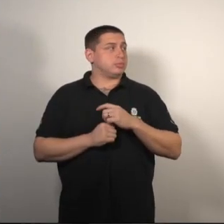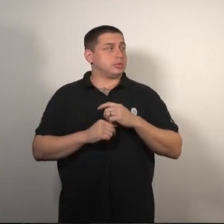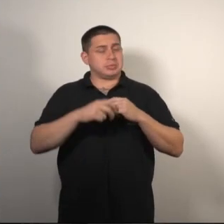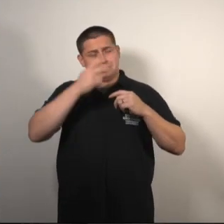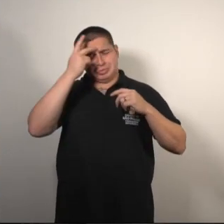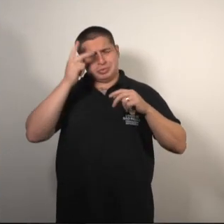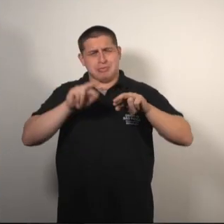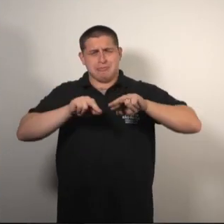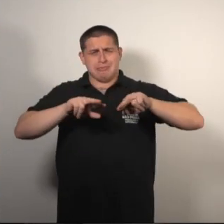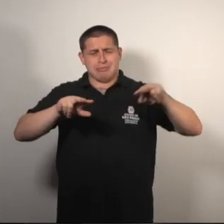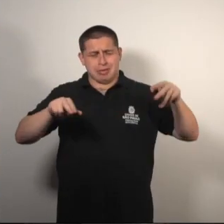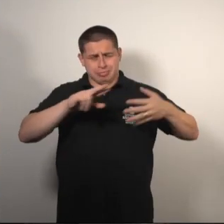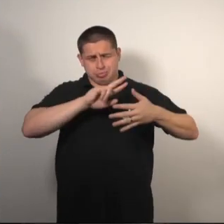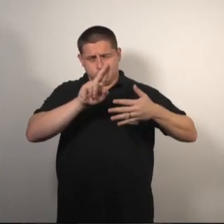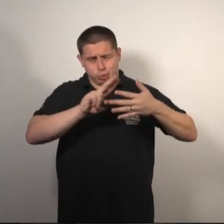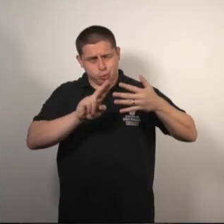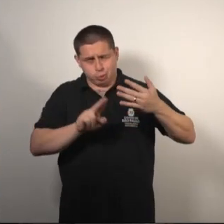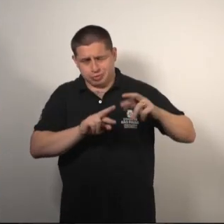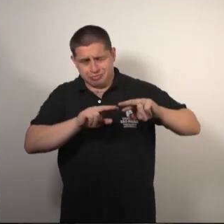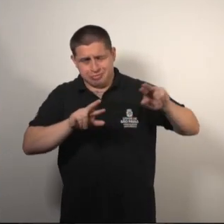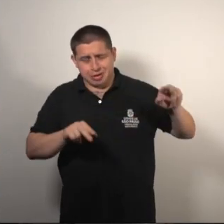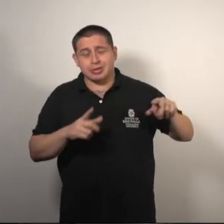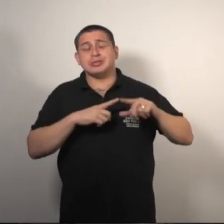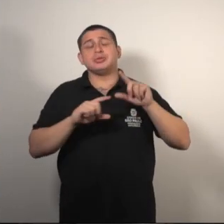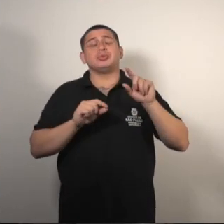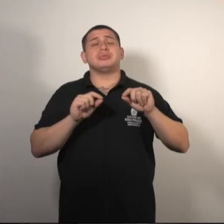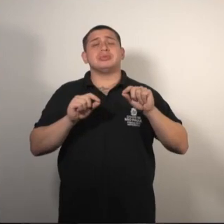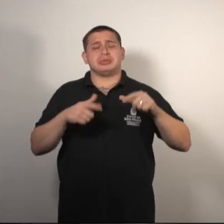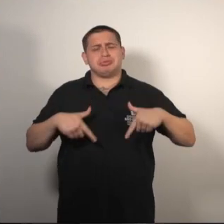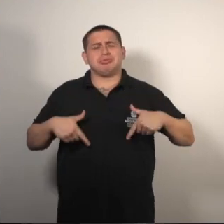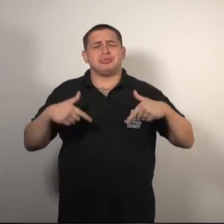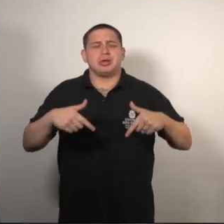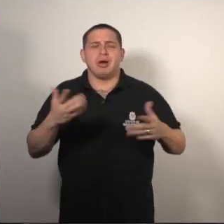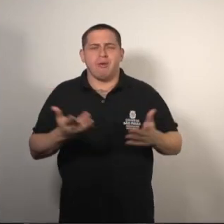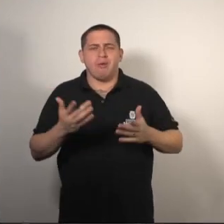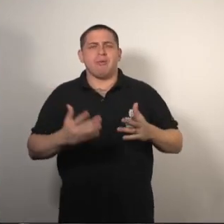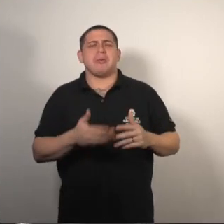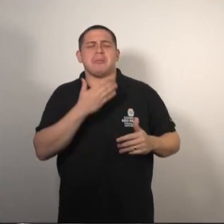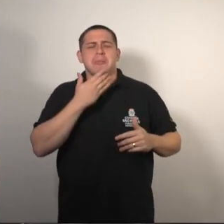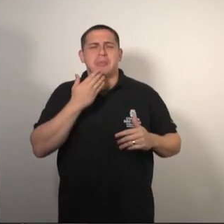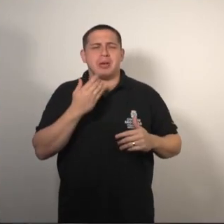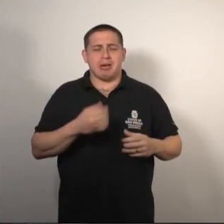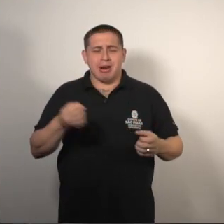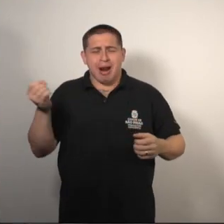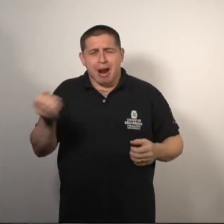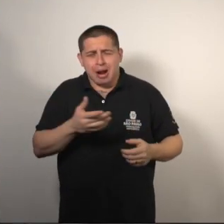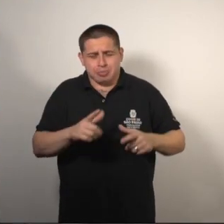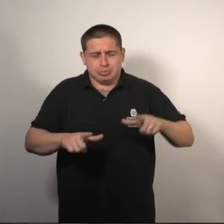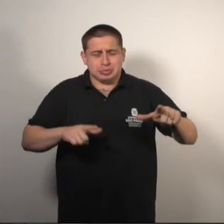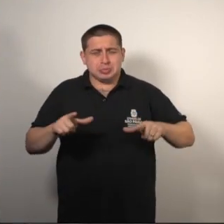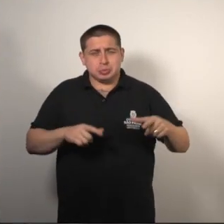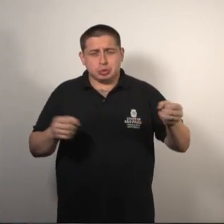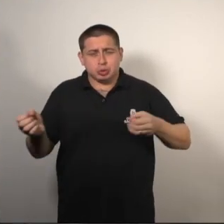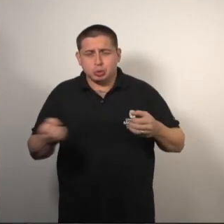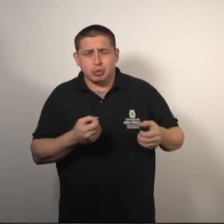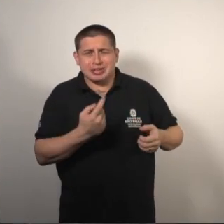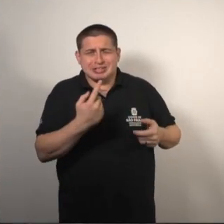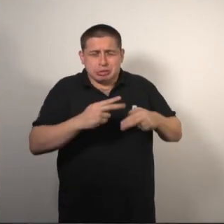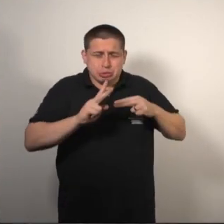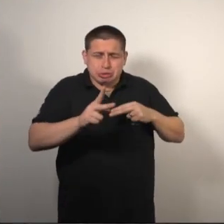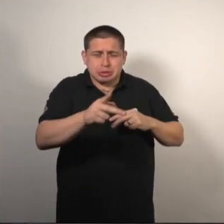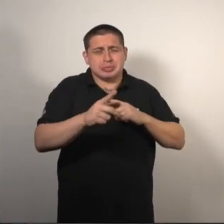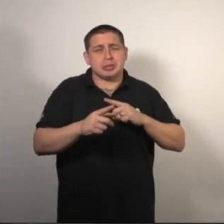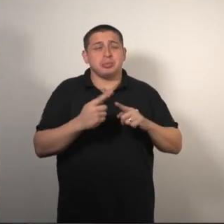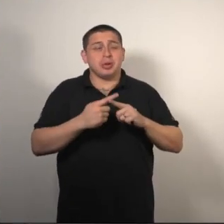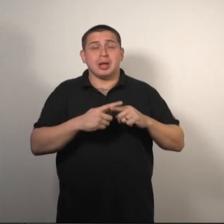CIURB, que tem se dedicado bastante nesse programa para a gente dar velocidade, para a gente dar agilidade e atender às necessidades